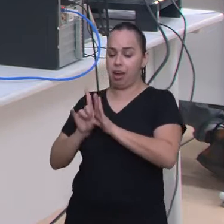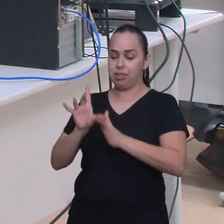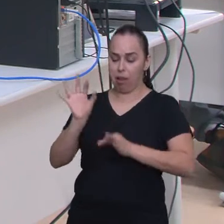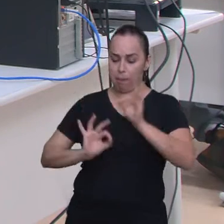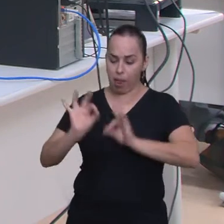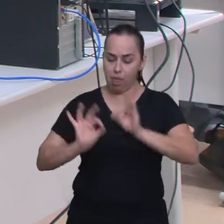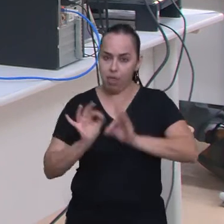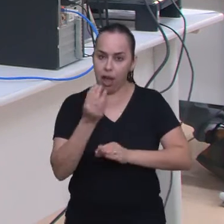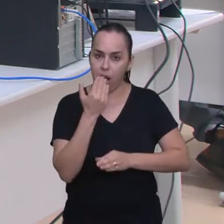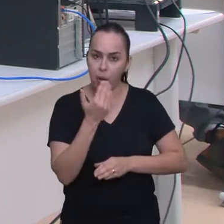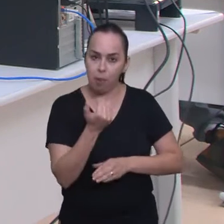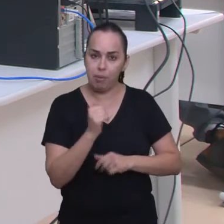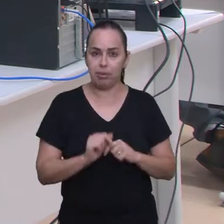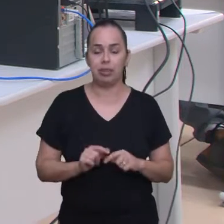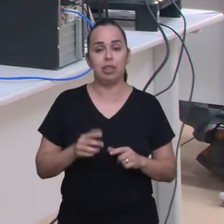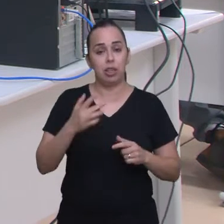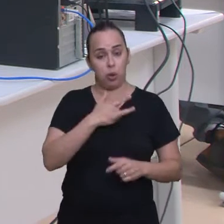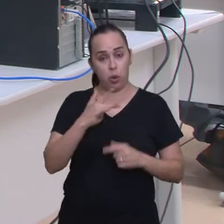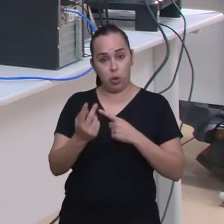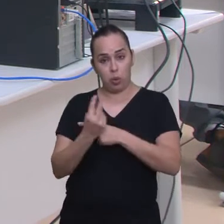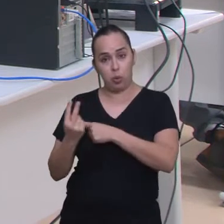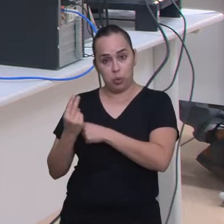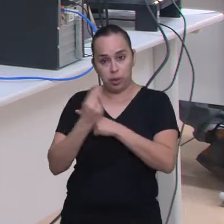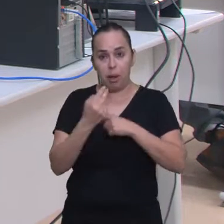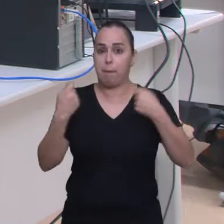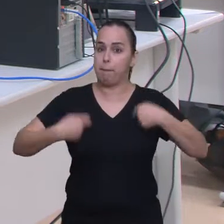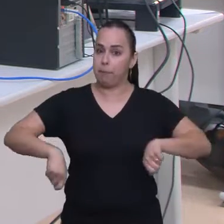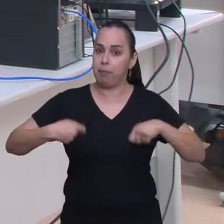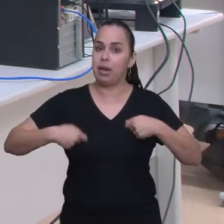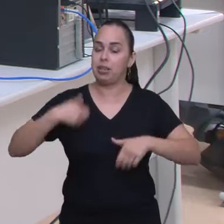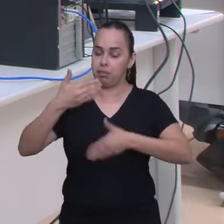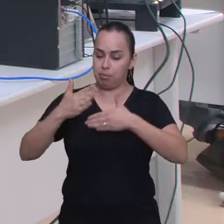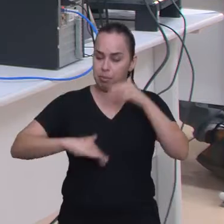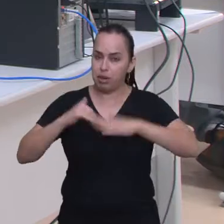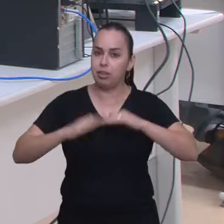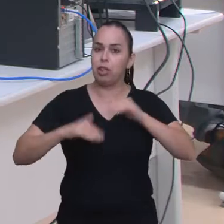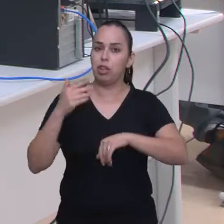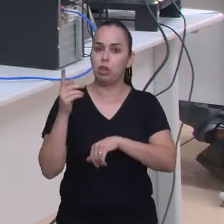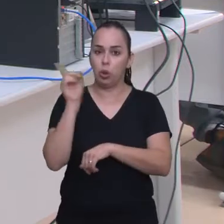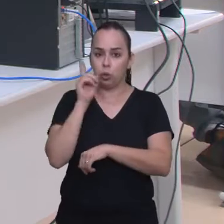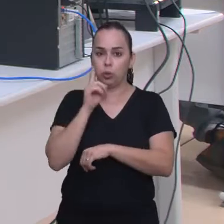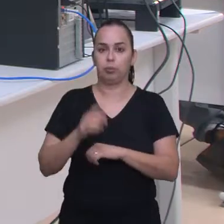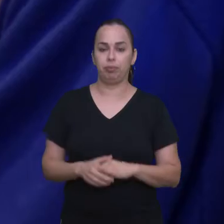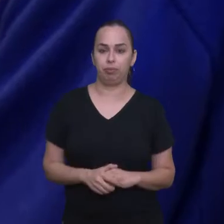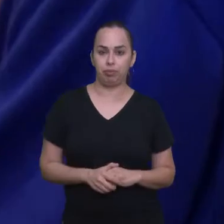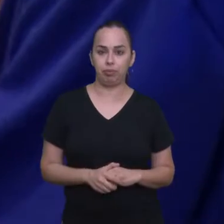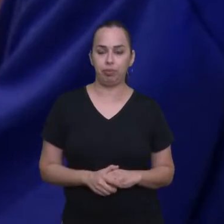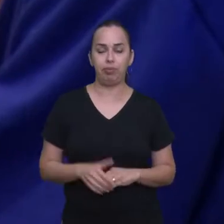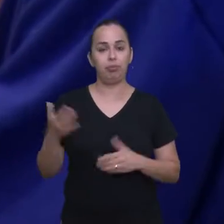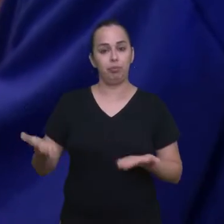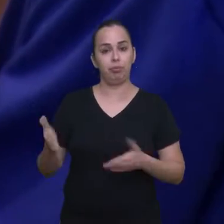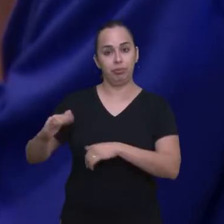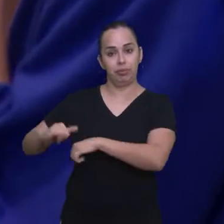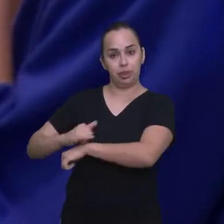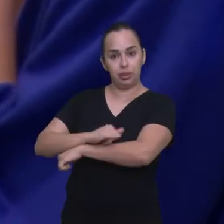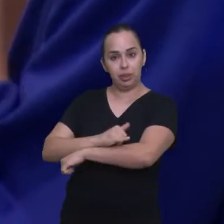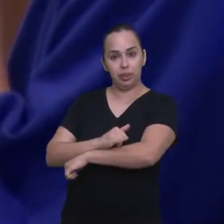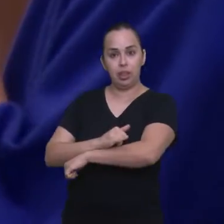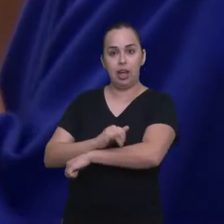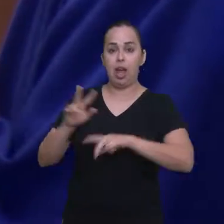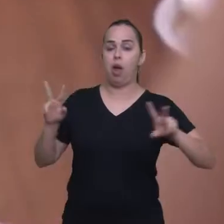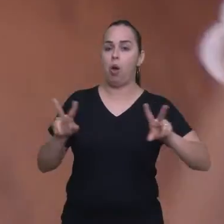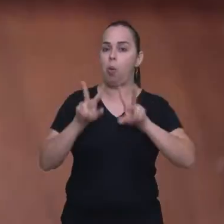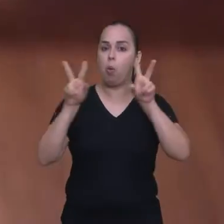planejamento alimentar desde cedo, um cuidado que precisa ser colocado em prática pelos pais. A obesidade infantil